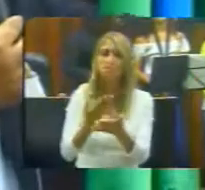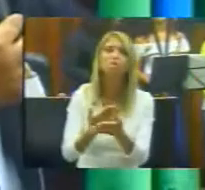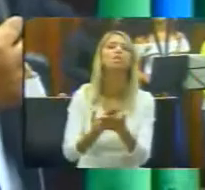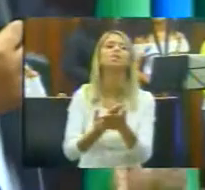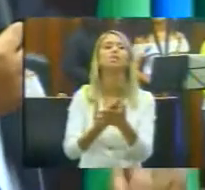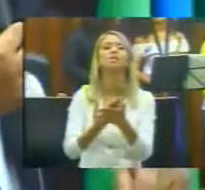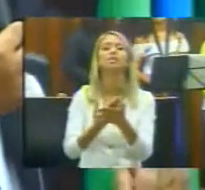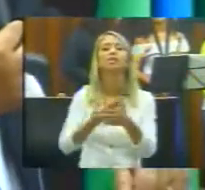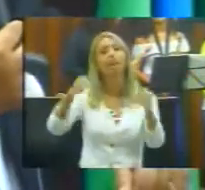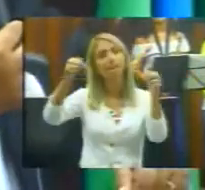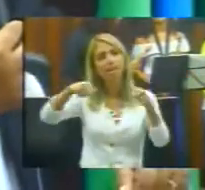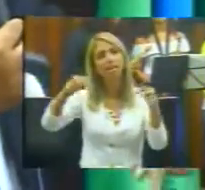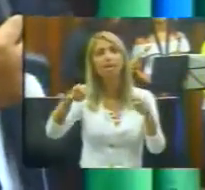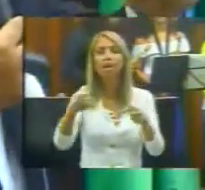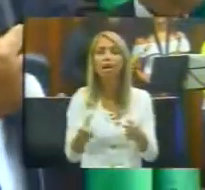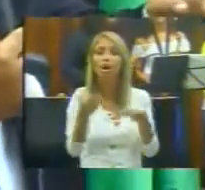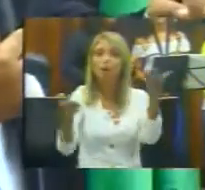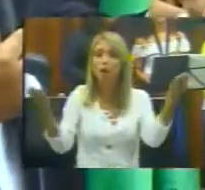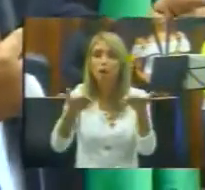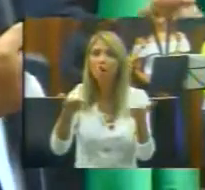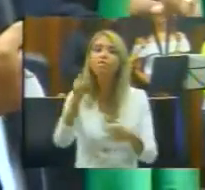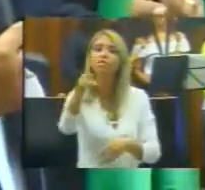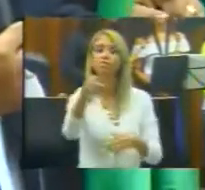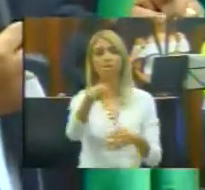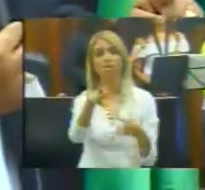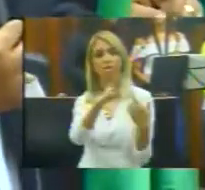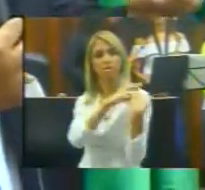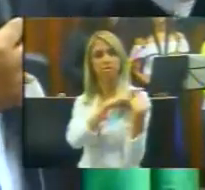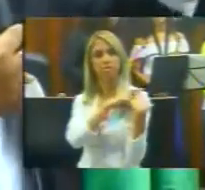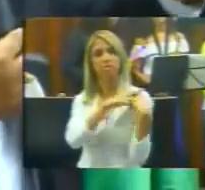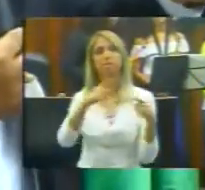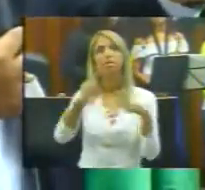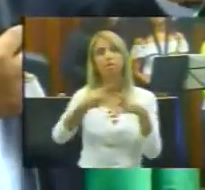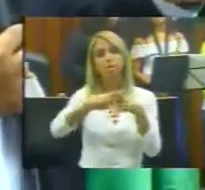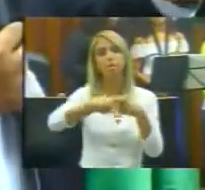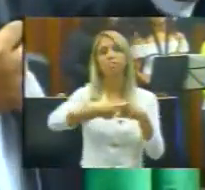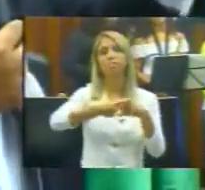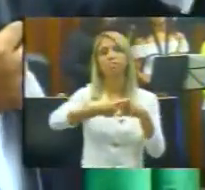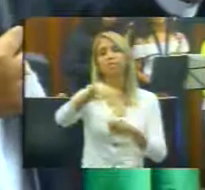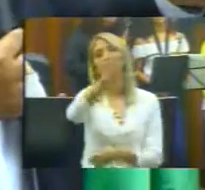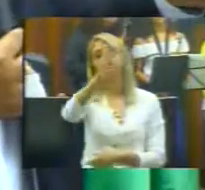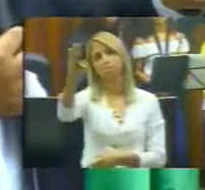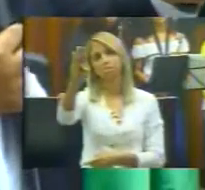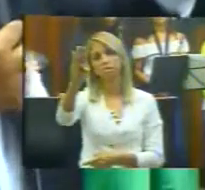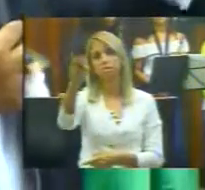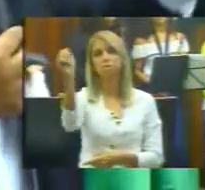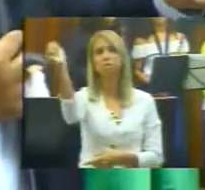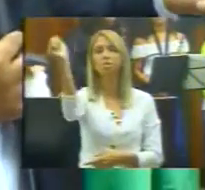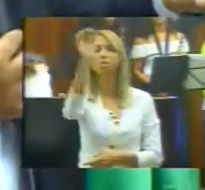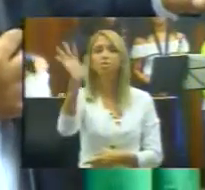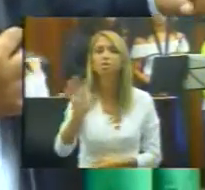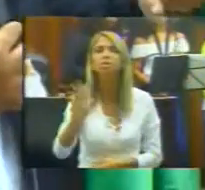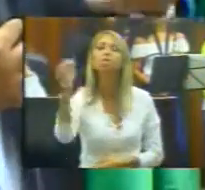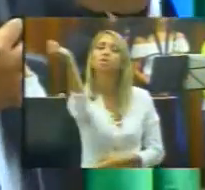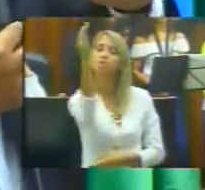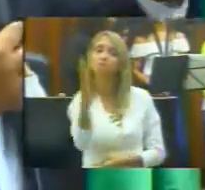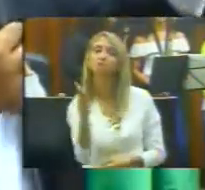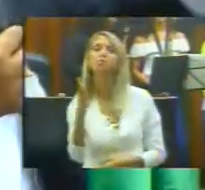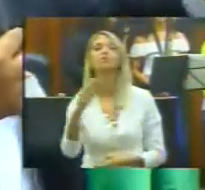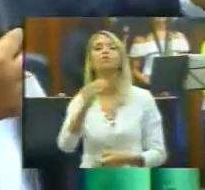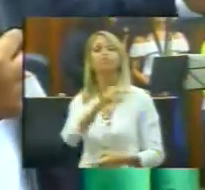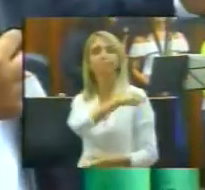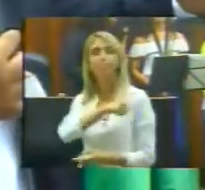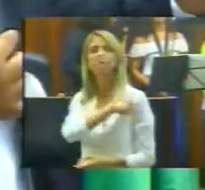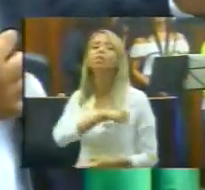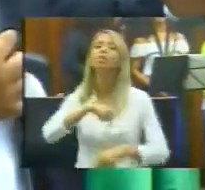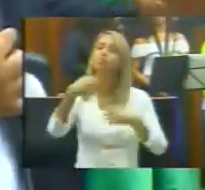aqui representantes. E dedique-se, porque Cabo Frio, o Brasil, o Rio de Janeiro, precisa de